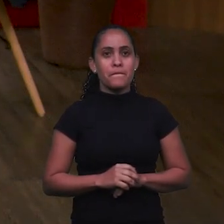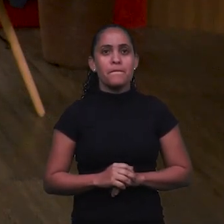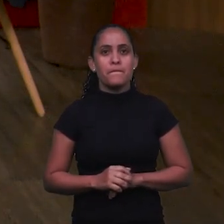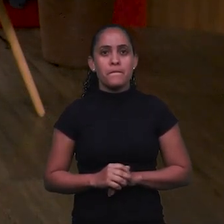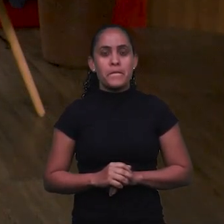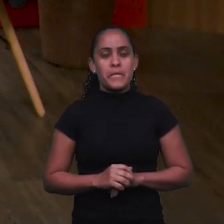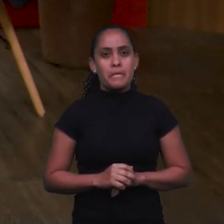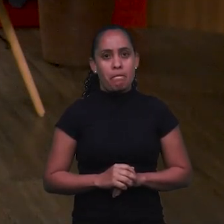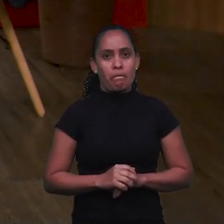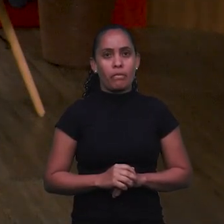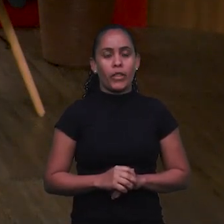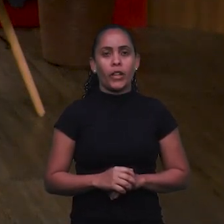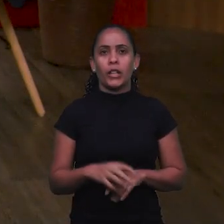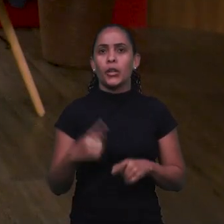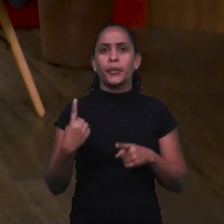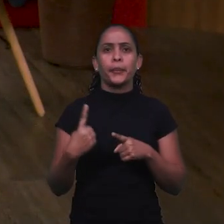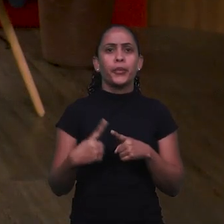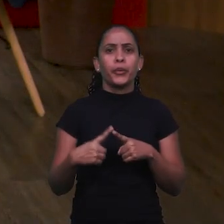Por que